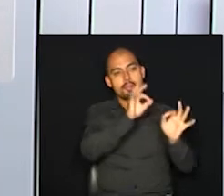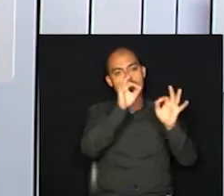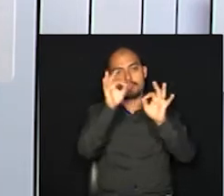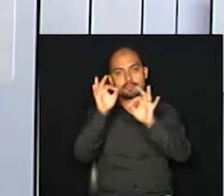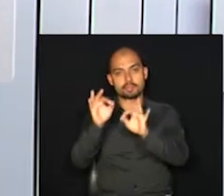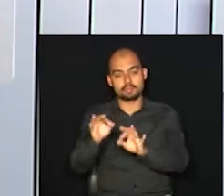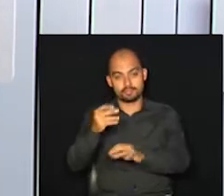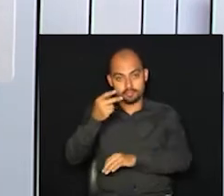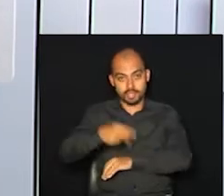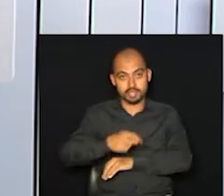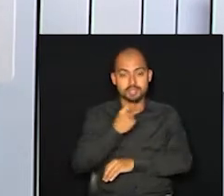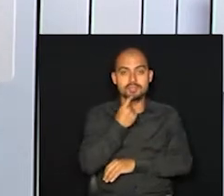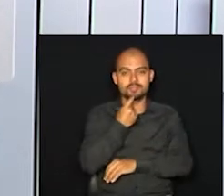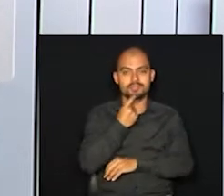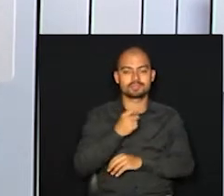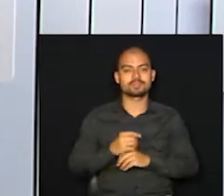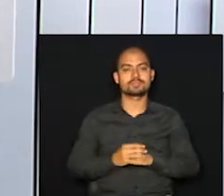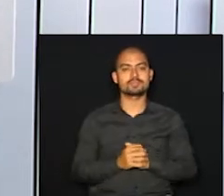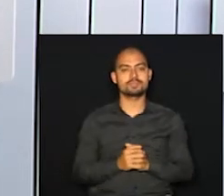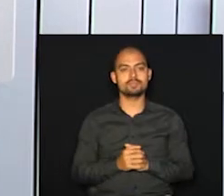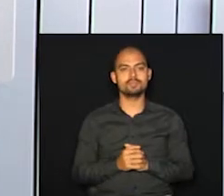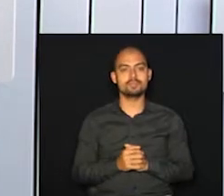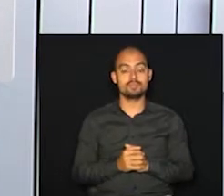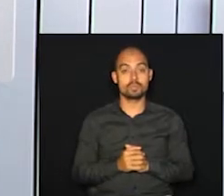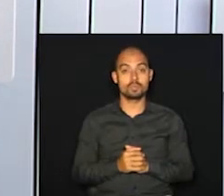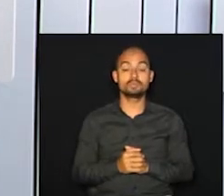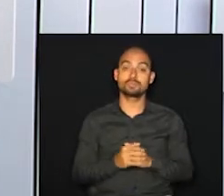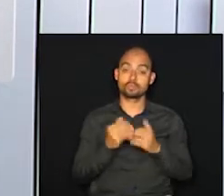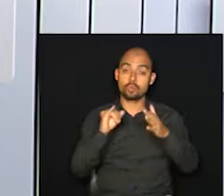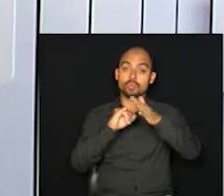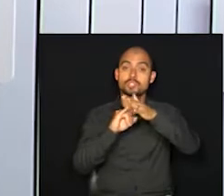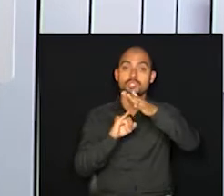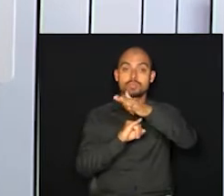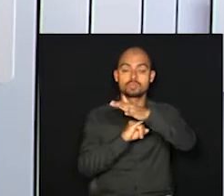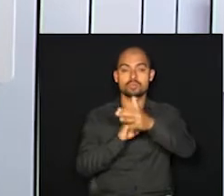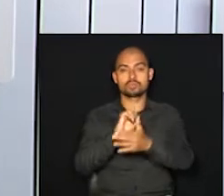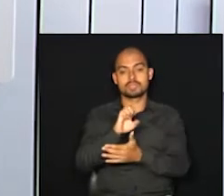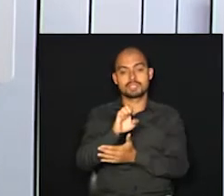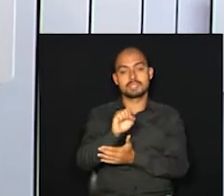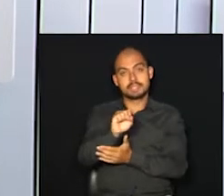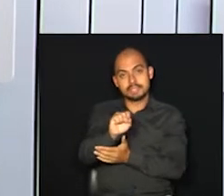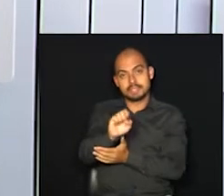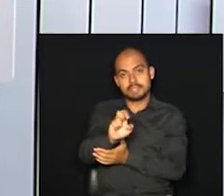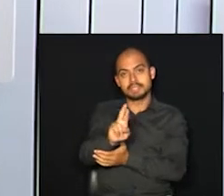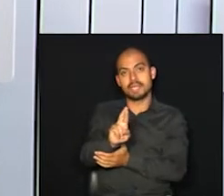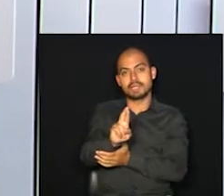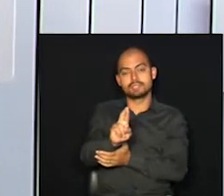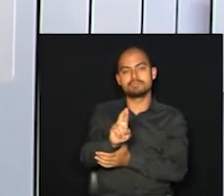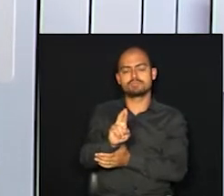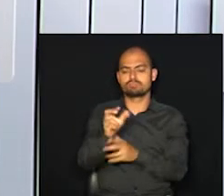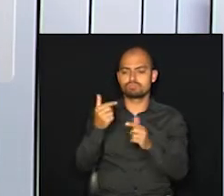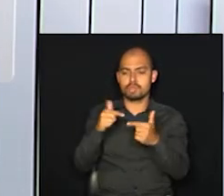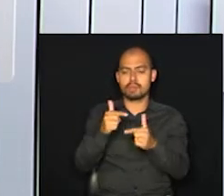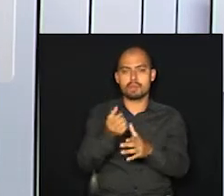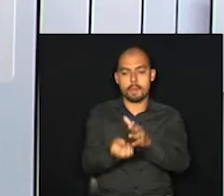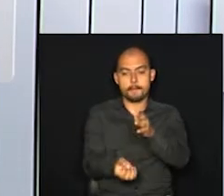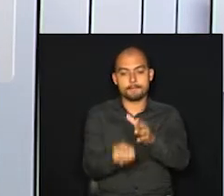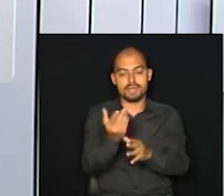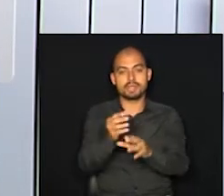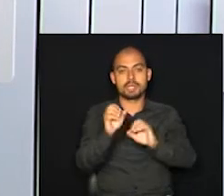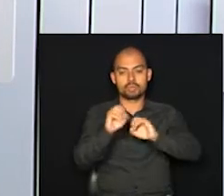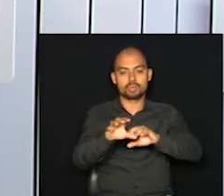Municipal aqui de Campinas. Olha só, o Instituto Ser Clínica Escola realiza o trabalho de educação